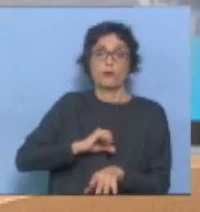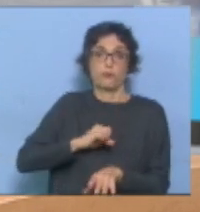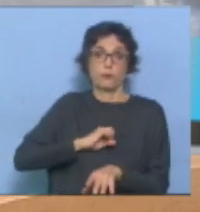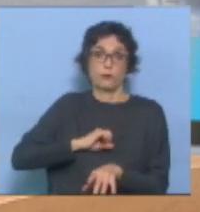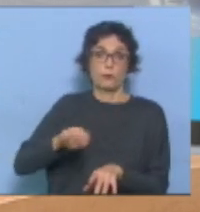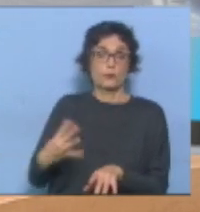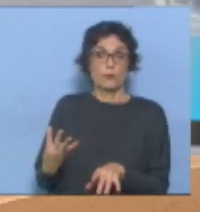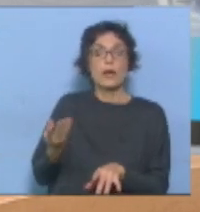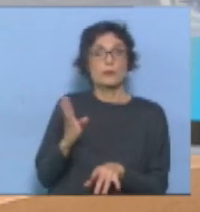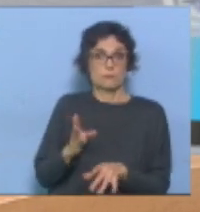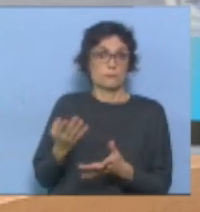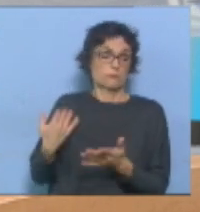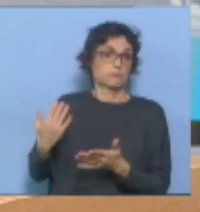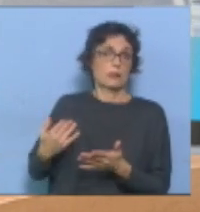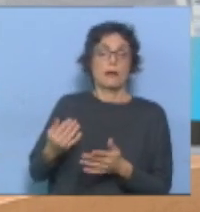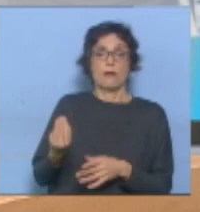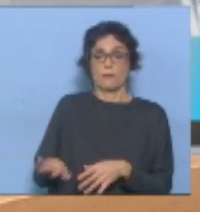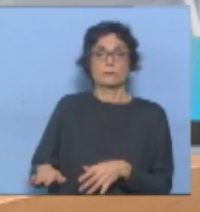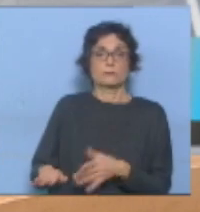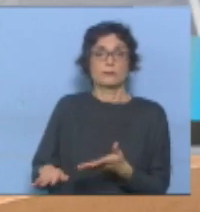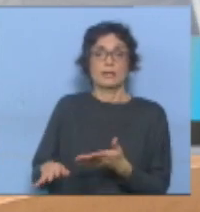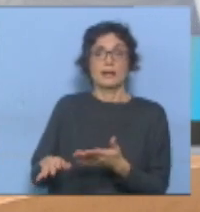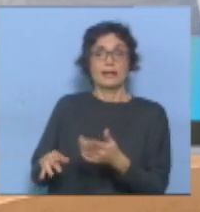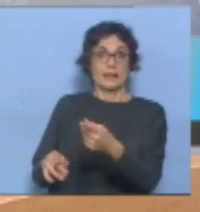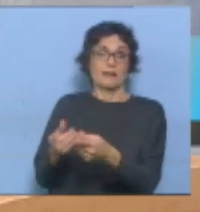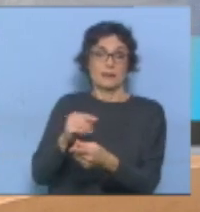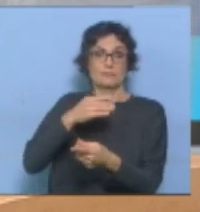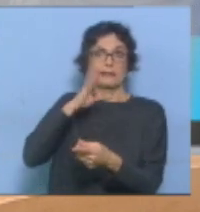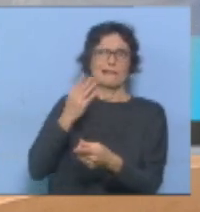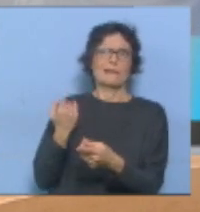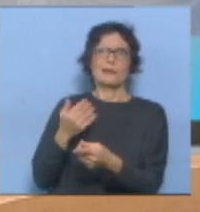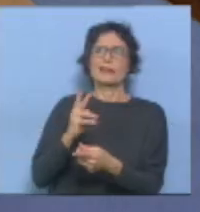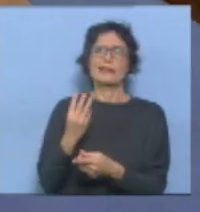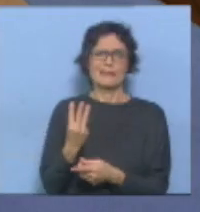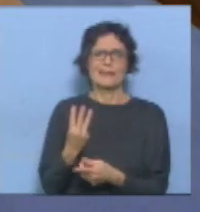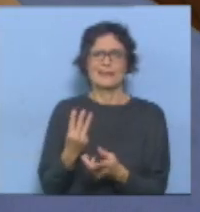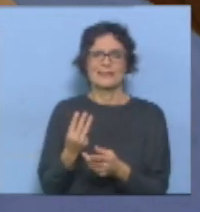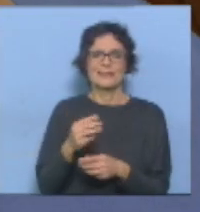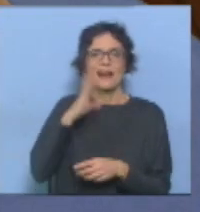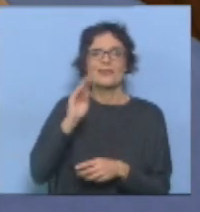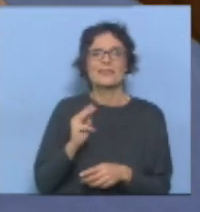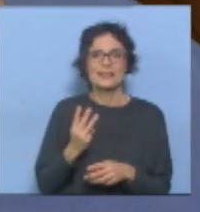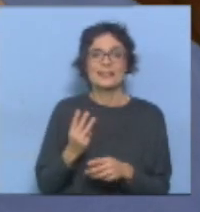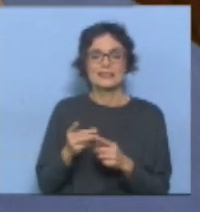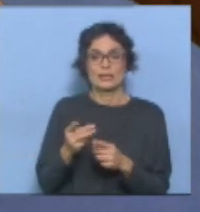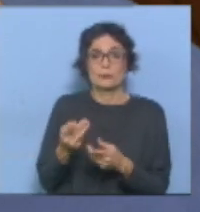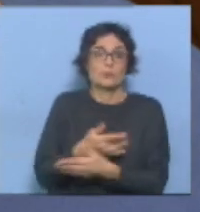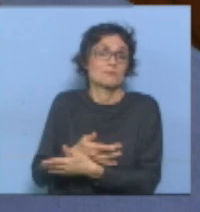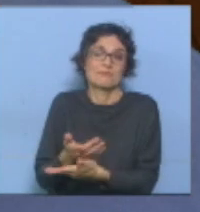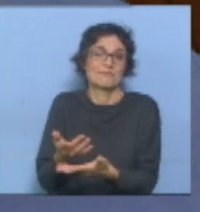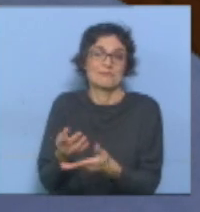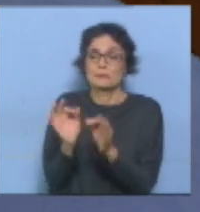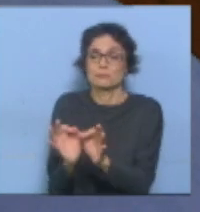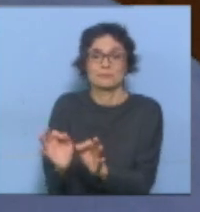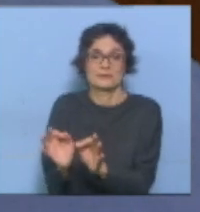demasiado, depois deixámos a interação. O Bernardo também chegou muito pequenino, também com 3 anos, e era um bebê. Um bebê precisa de ser cuidado e